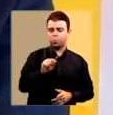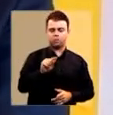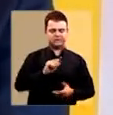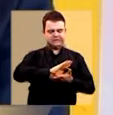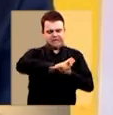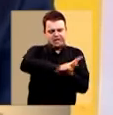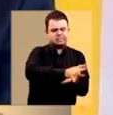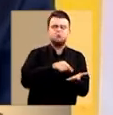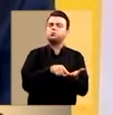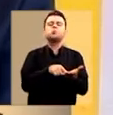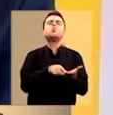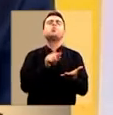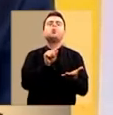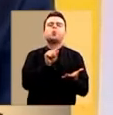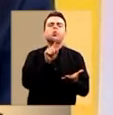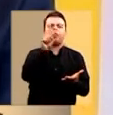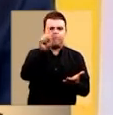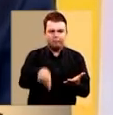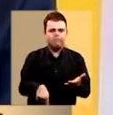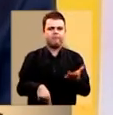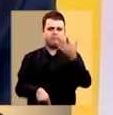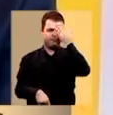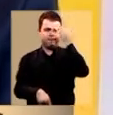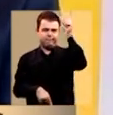que racismo